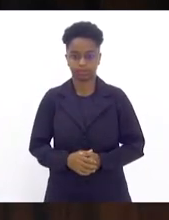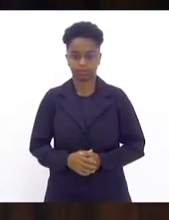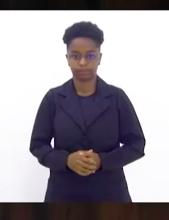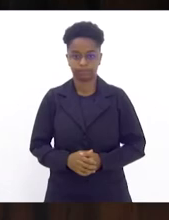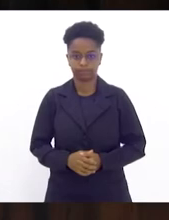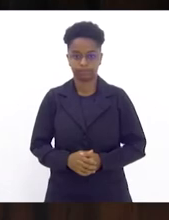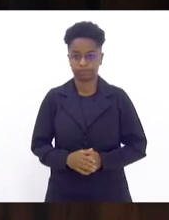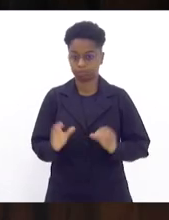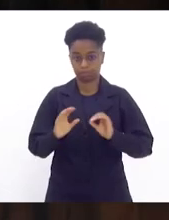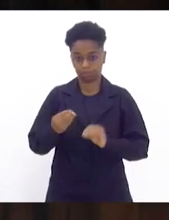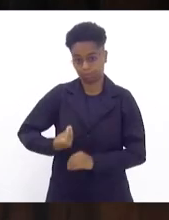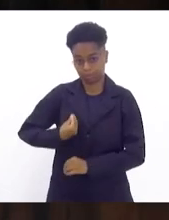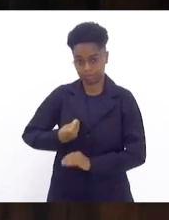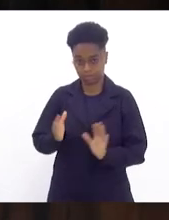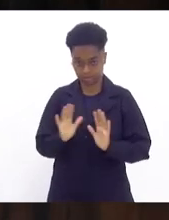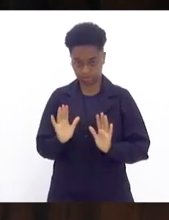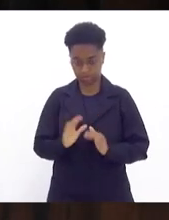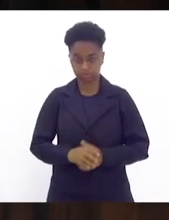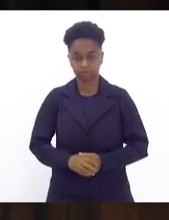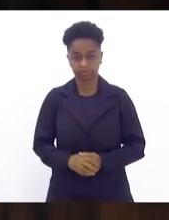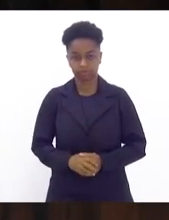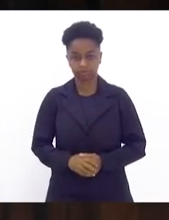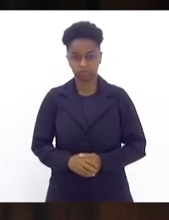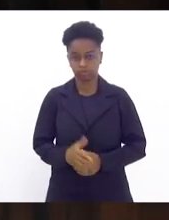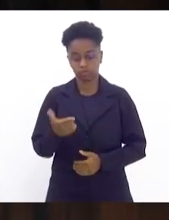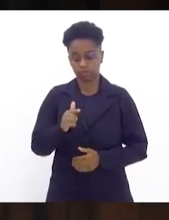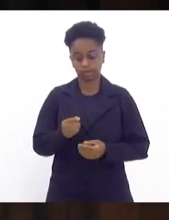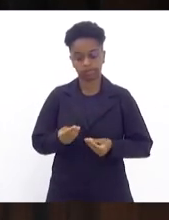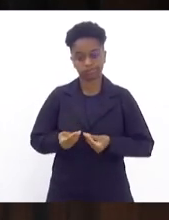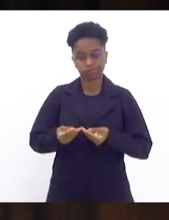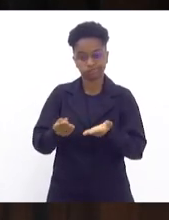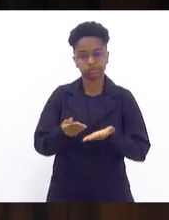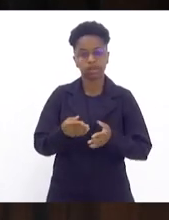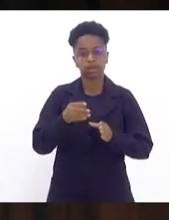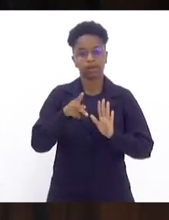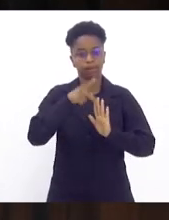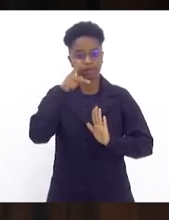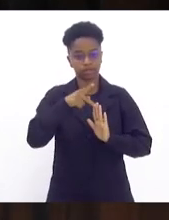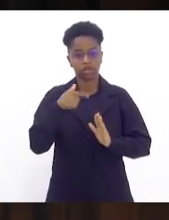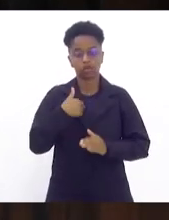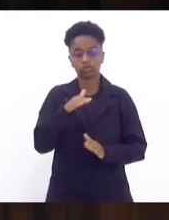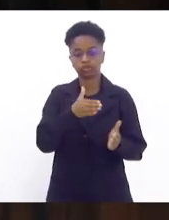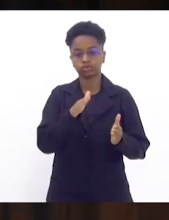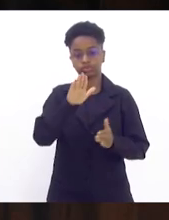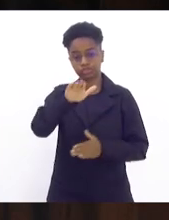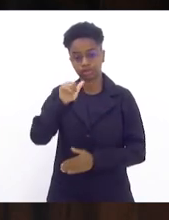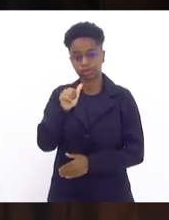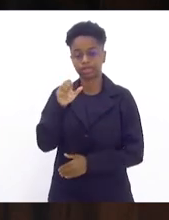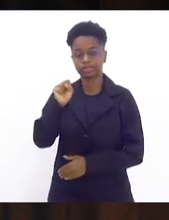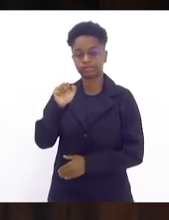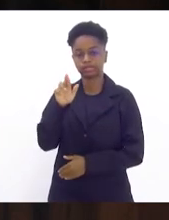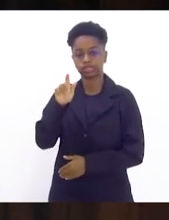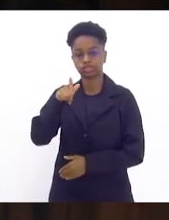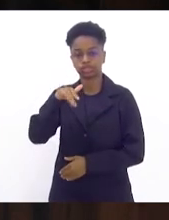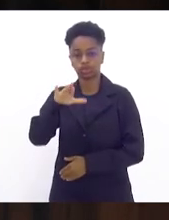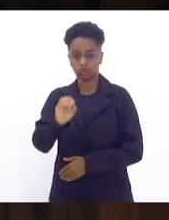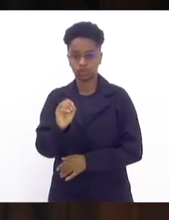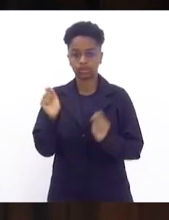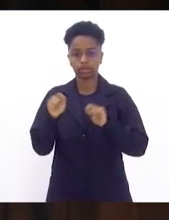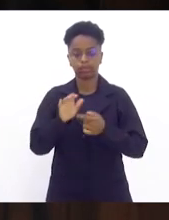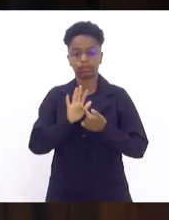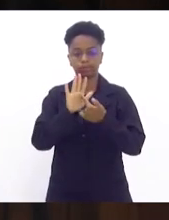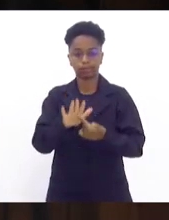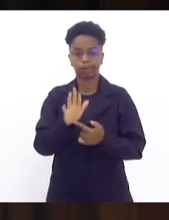Não estando presente para emitir parecer, você está o deputado Serginho para emitir parecer pela Comissão de